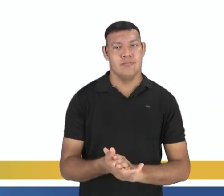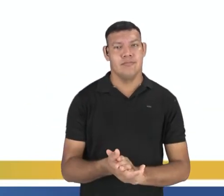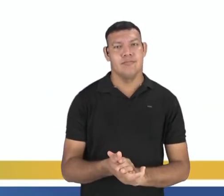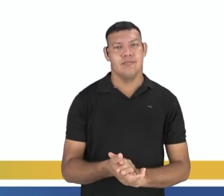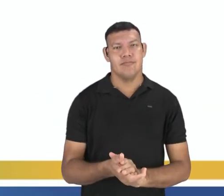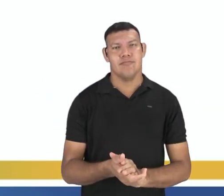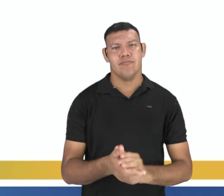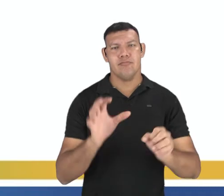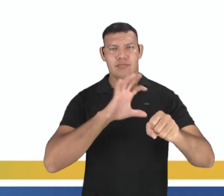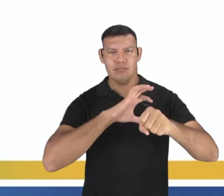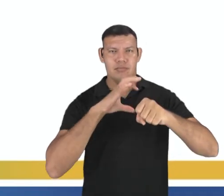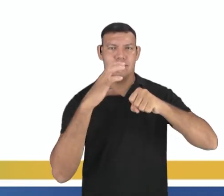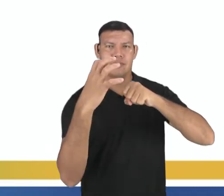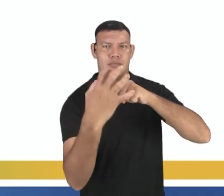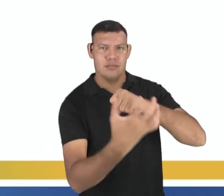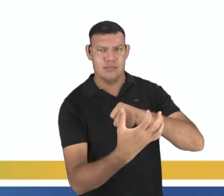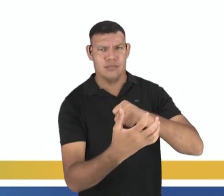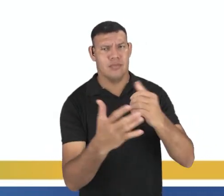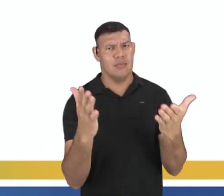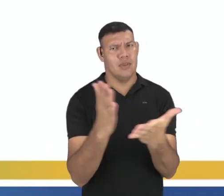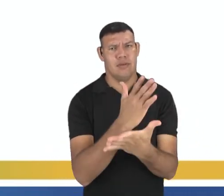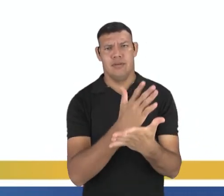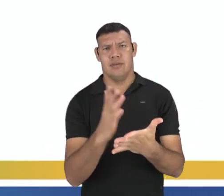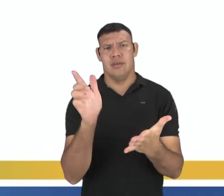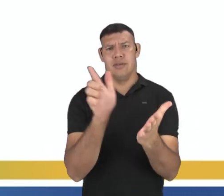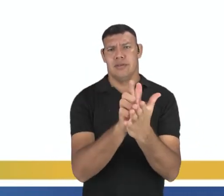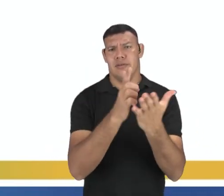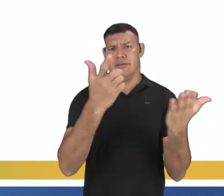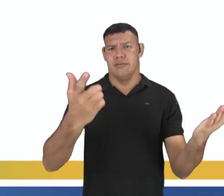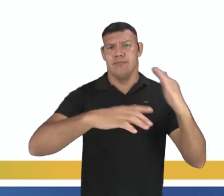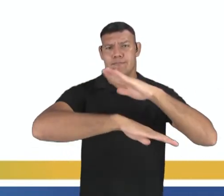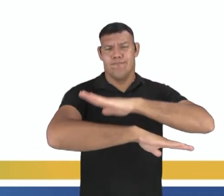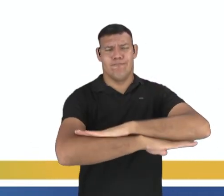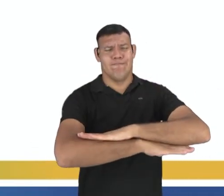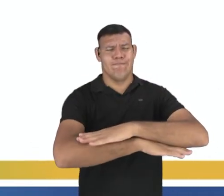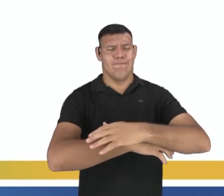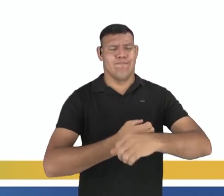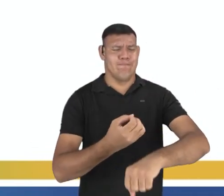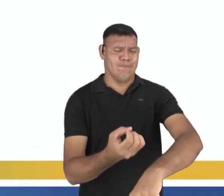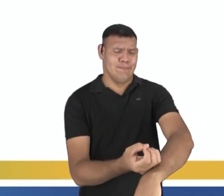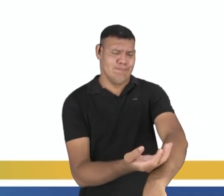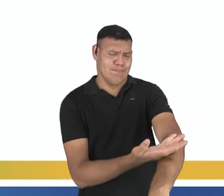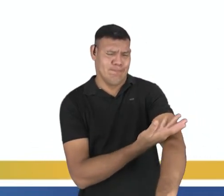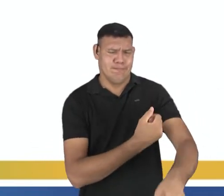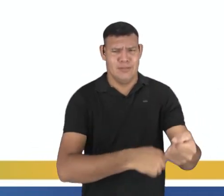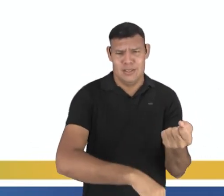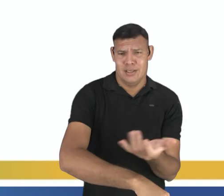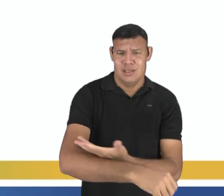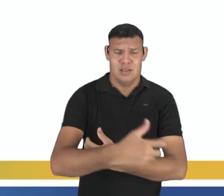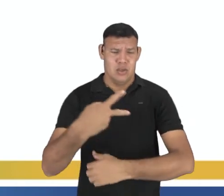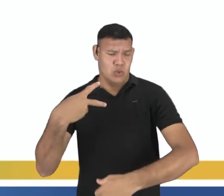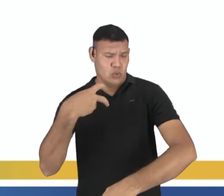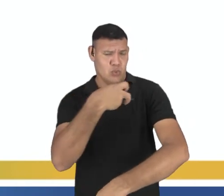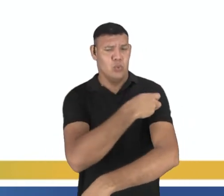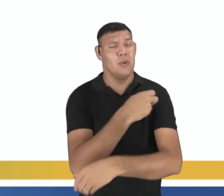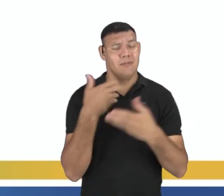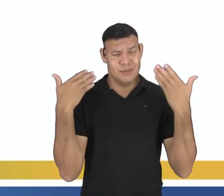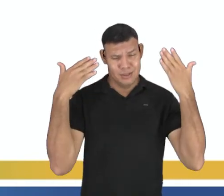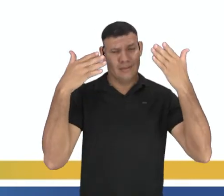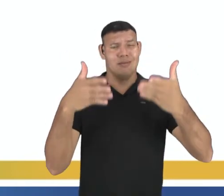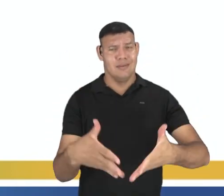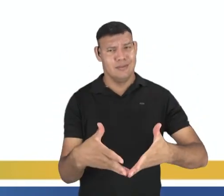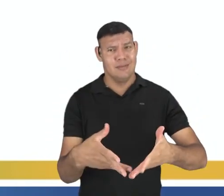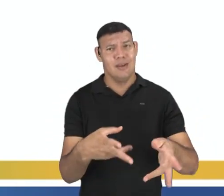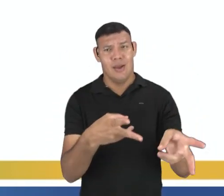a Covid-19, muitos jornalistas ficaram emocionados quando chegou a vacina, quando